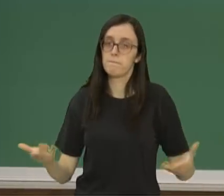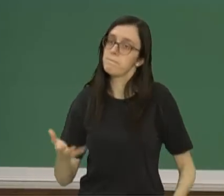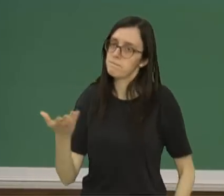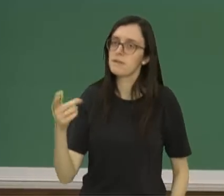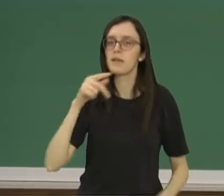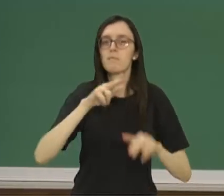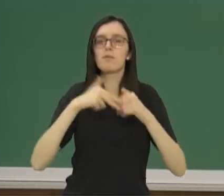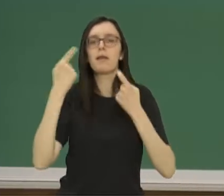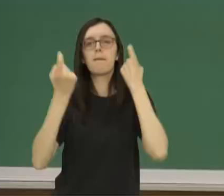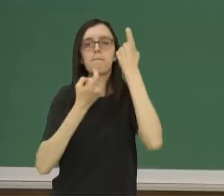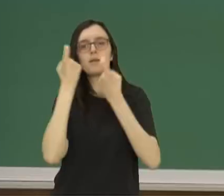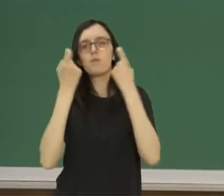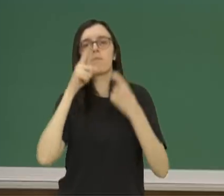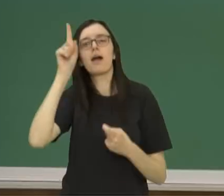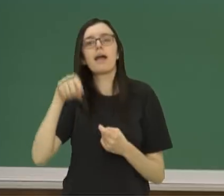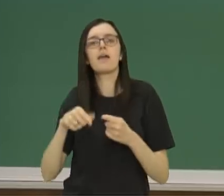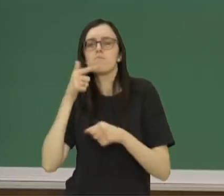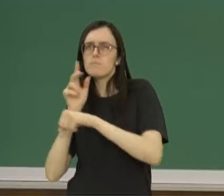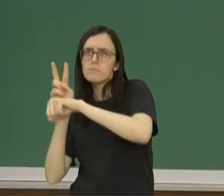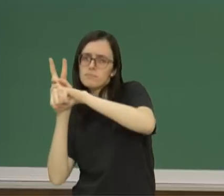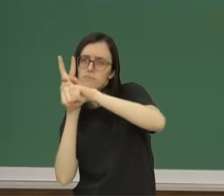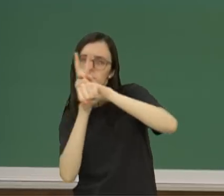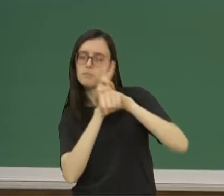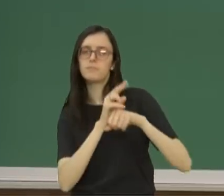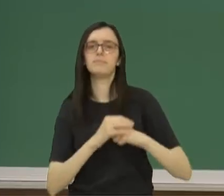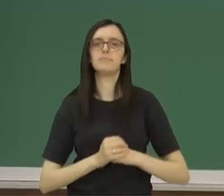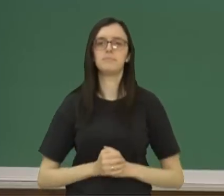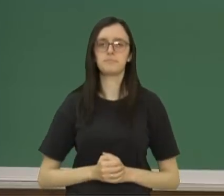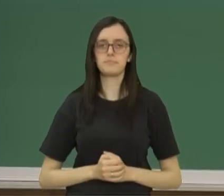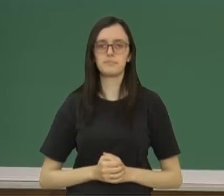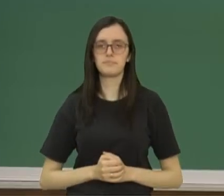isso, essa preocupação em proteger.